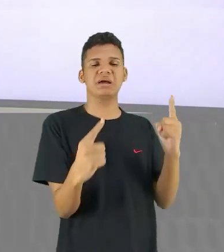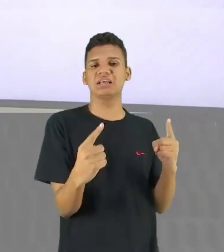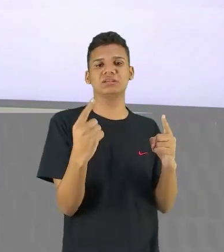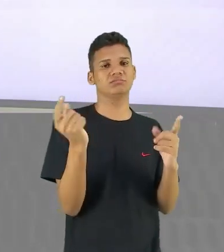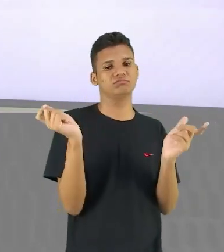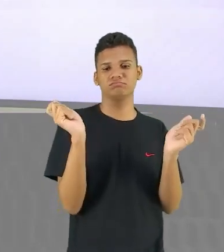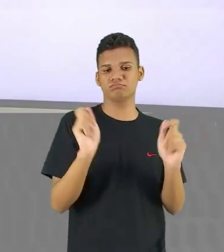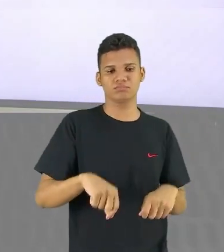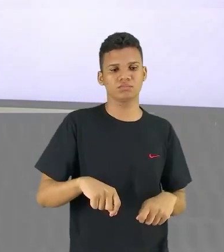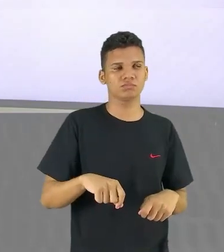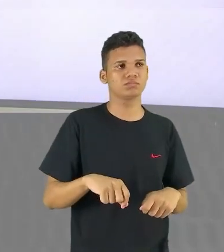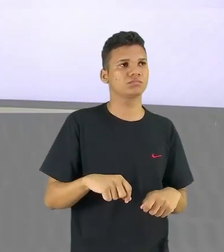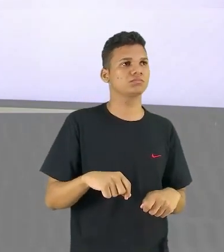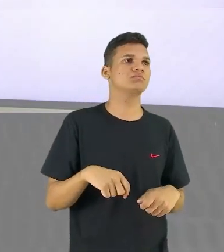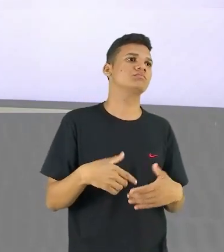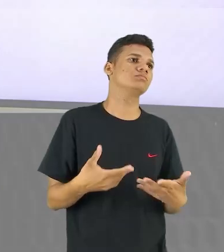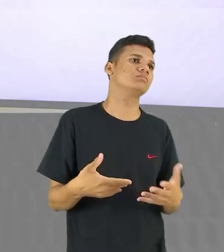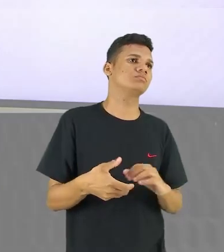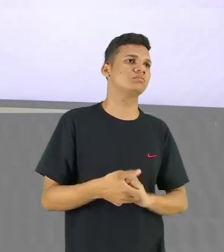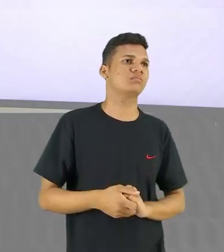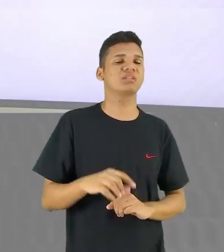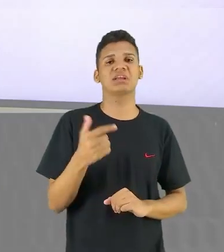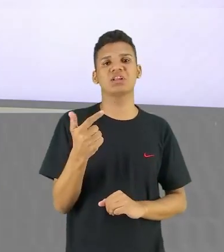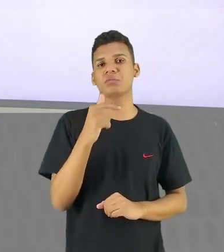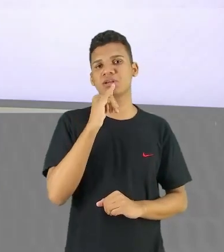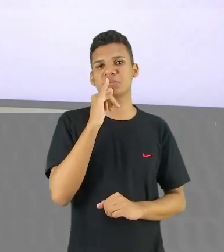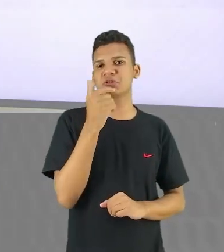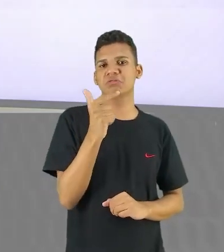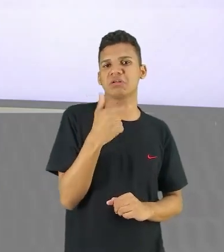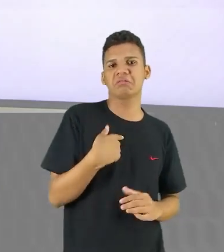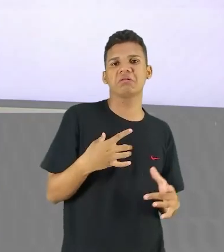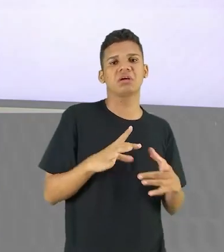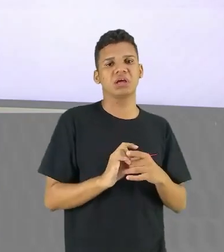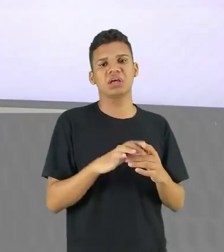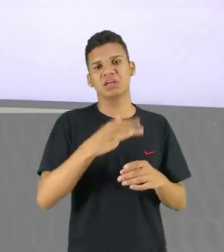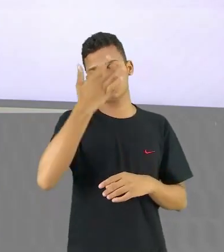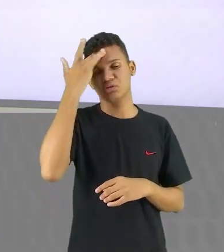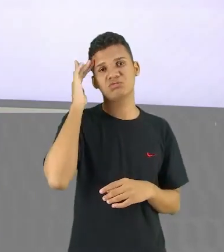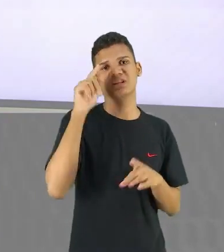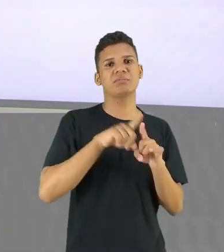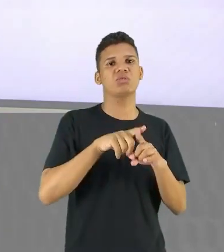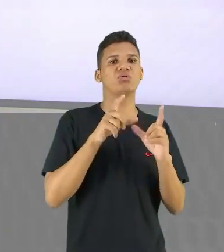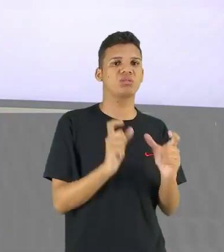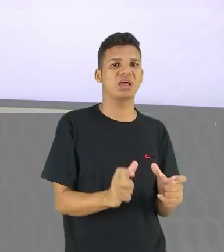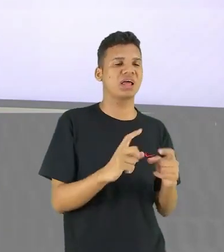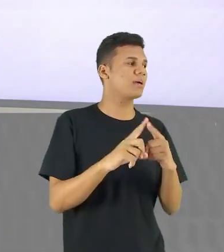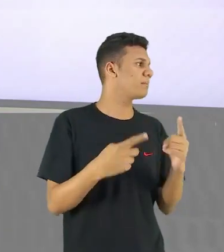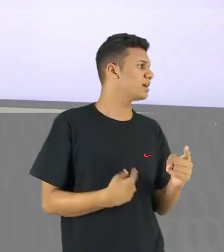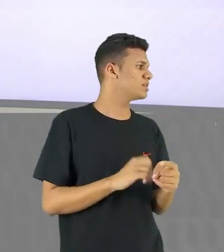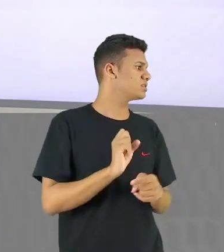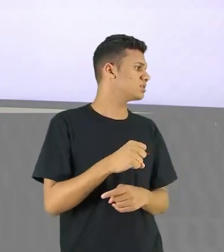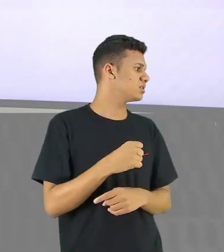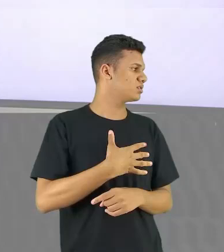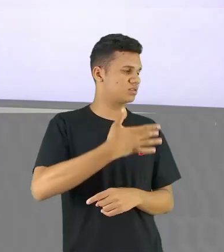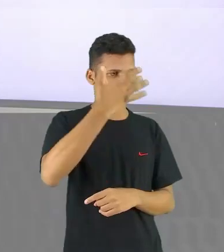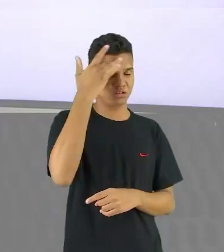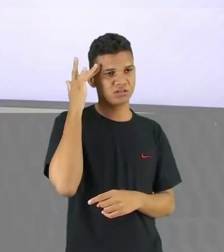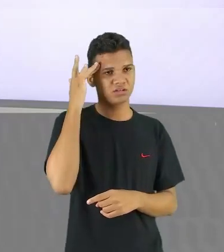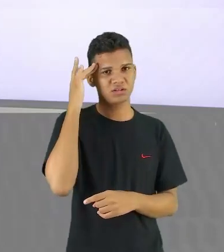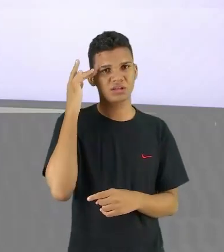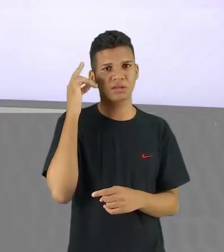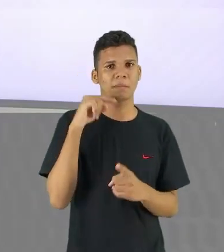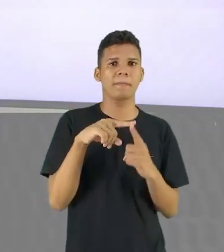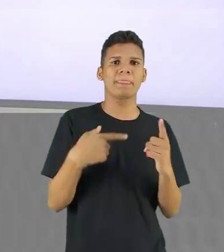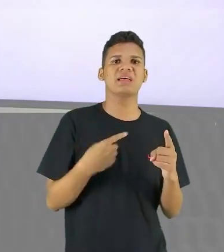possibilitam uma conexão entre as pessoas e o lugar. Enquanto que para ele, os lugares com os quais